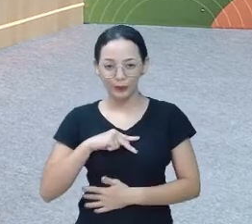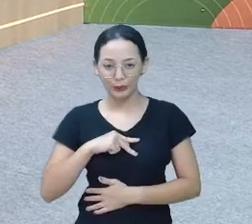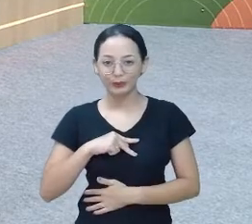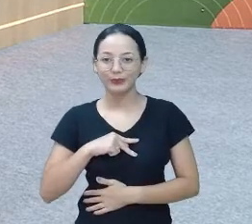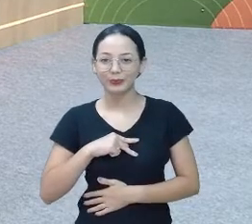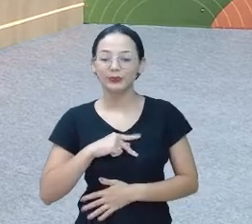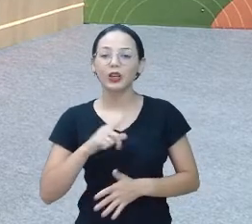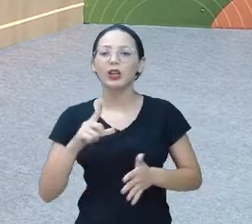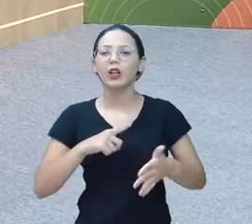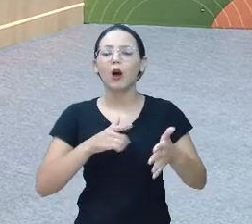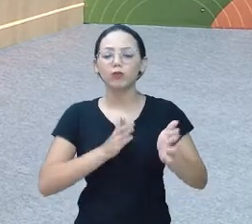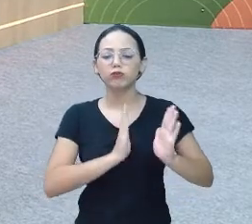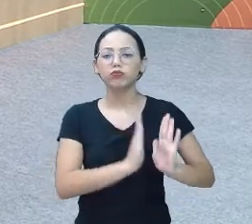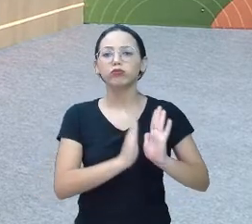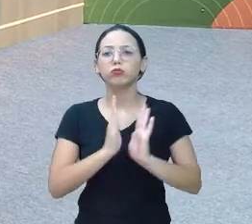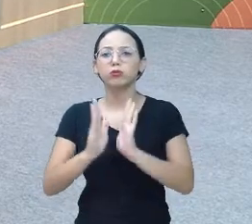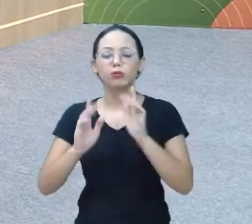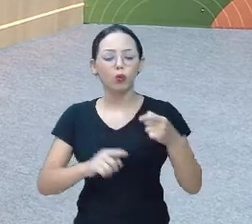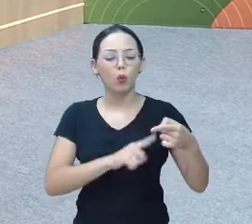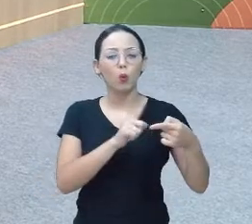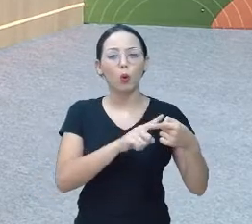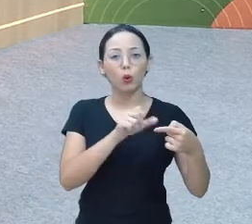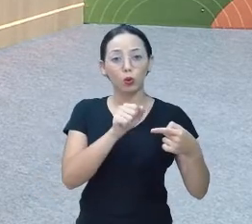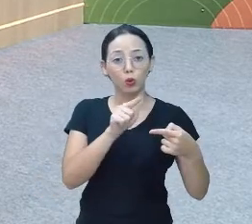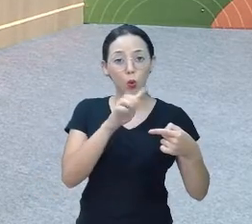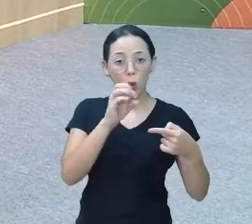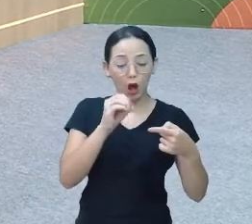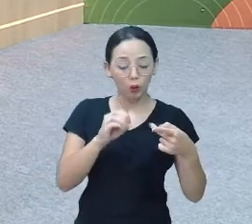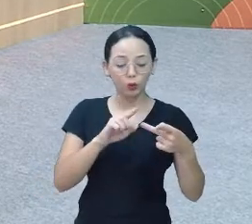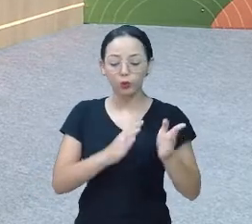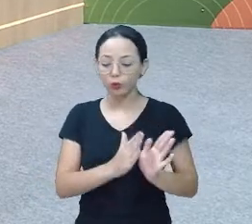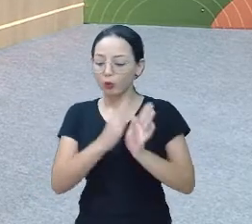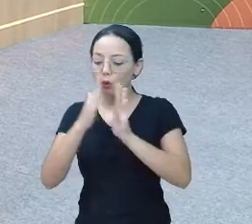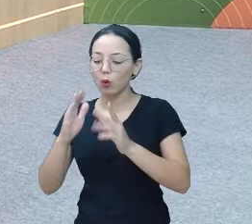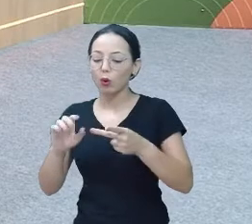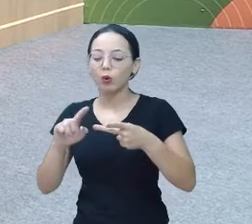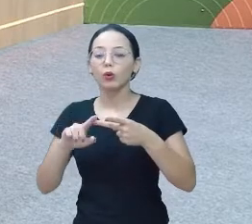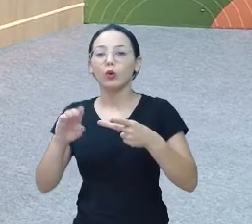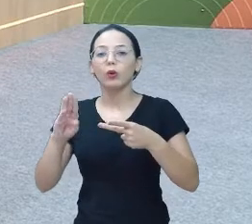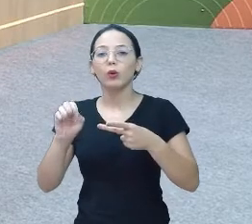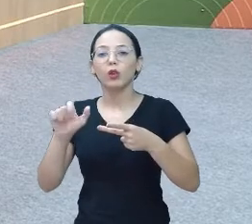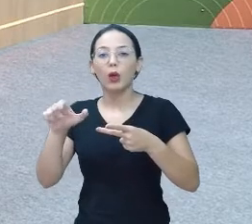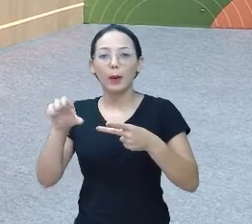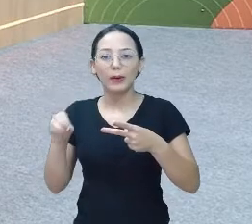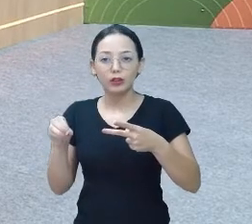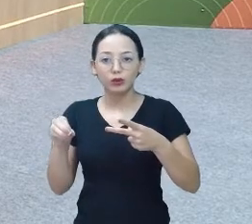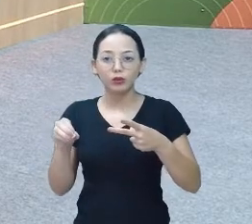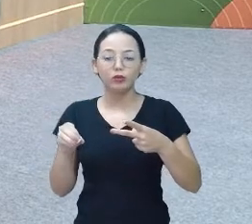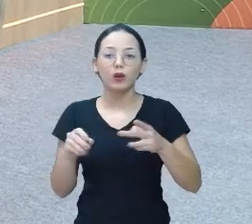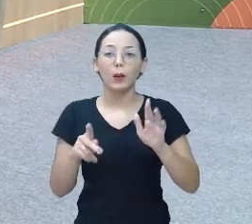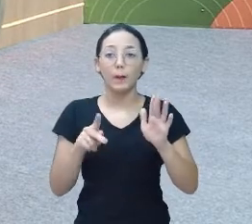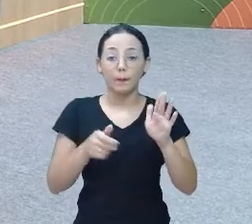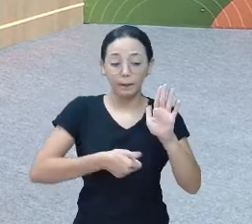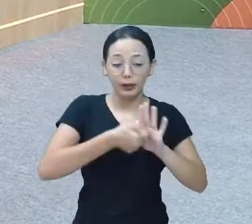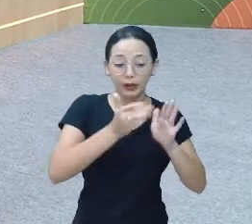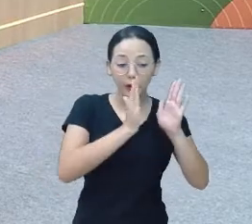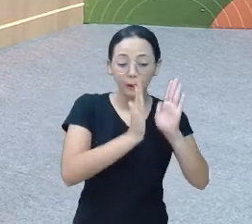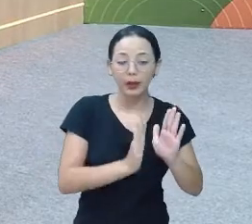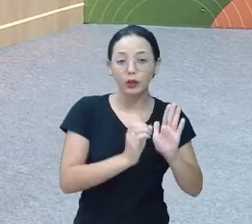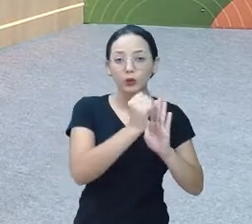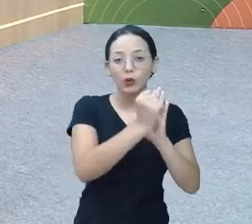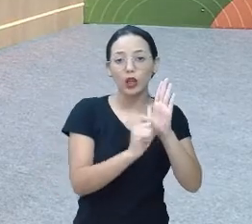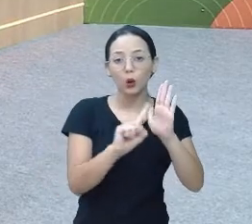o Império Romano em Alto Império, né, e Baixo Império. Durante esse período, né, do Alto Império, que vai do século I ao